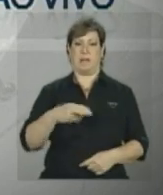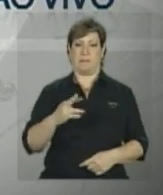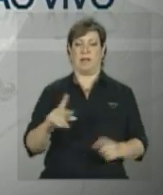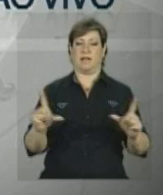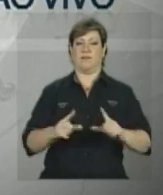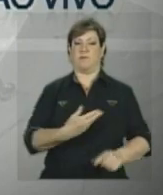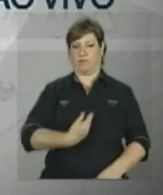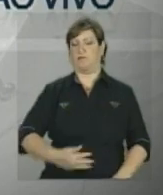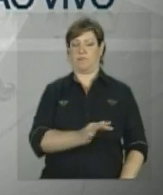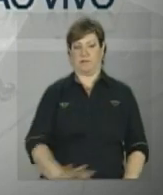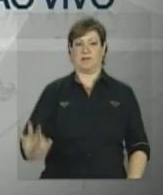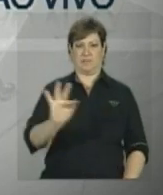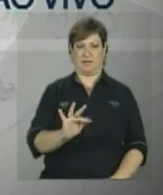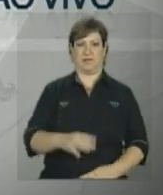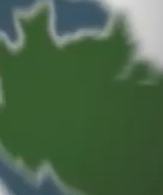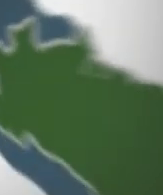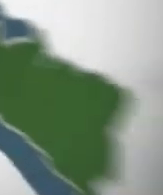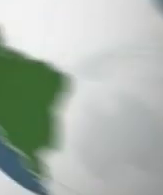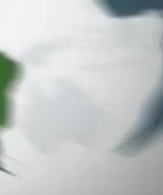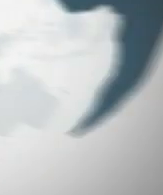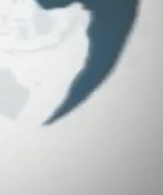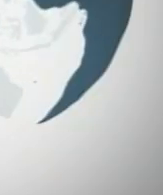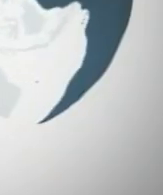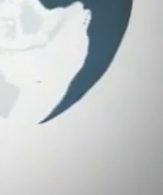Continue com a gente, NBR e a TV do Governo Federal.